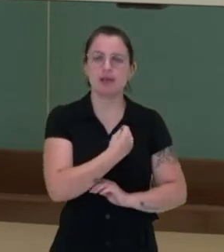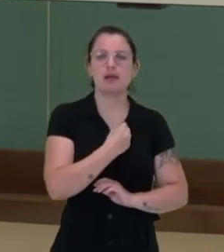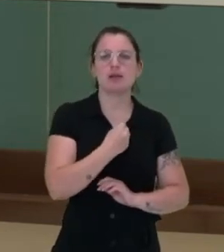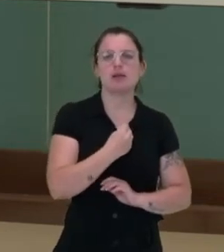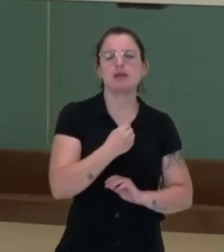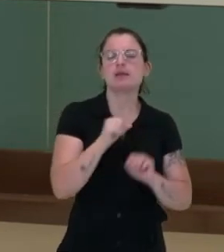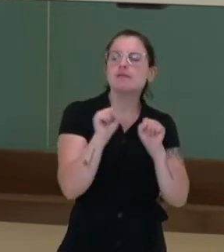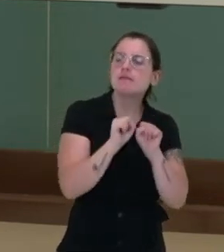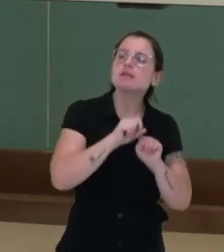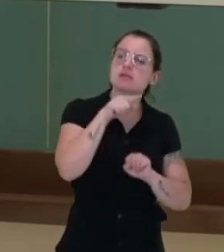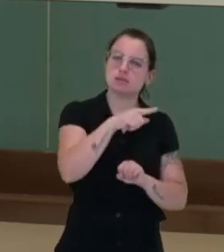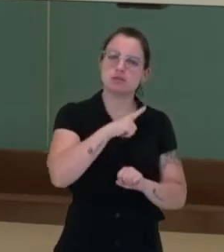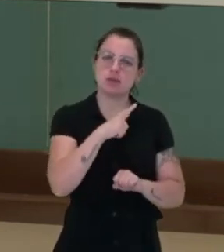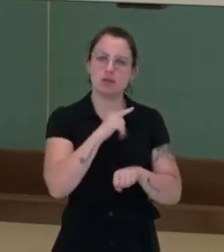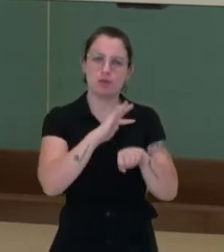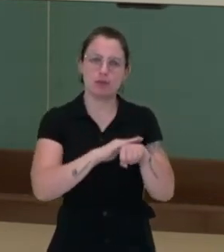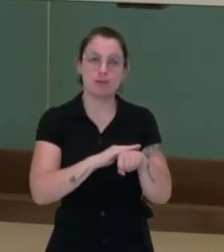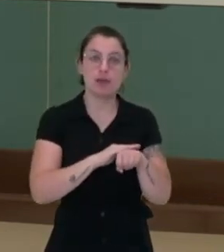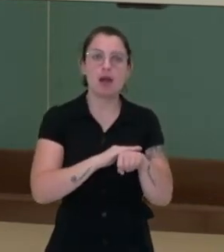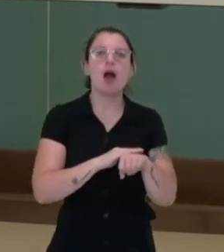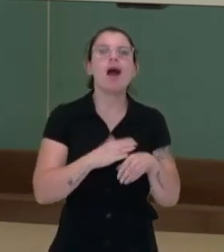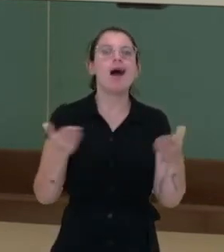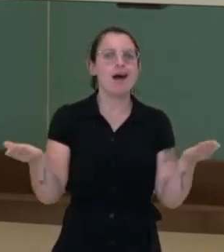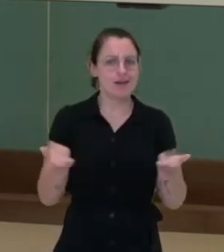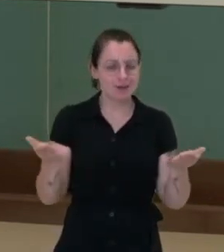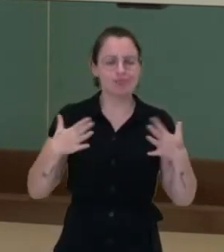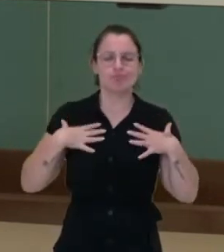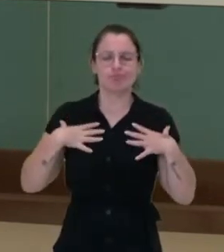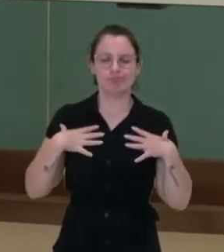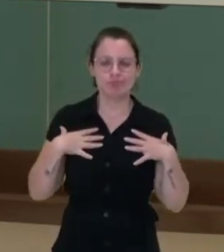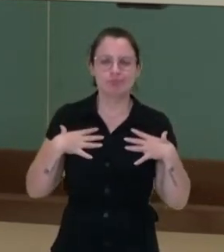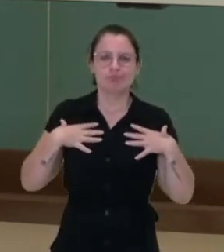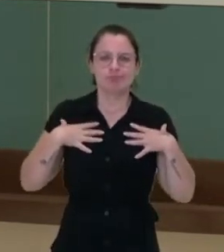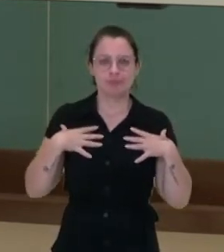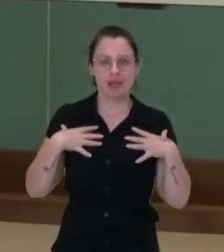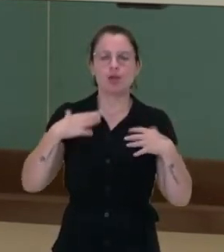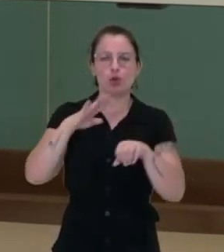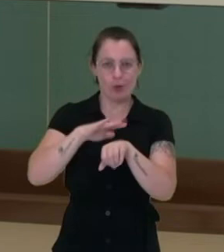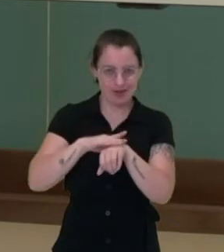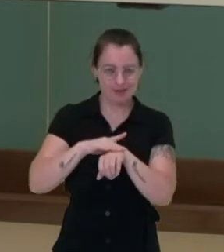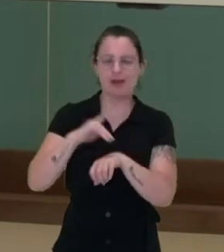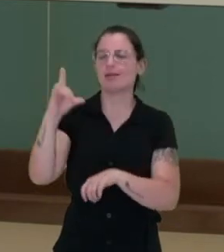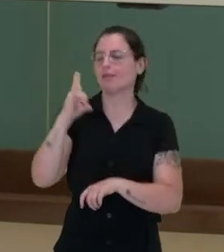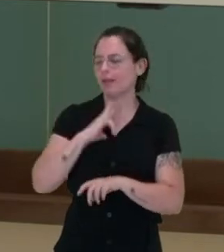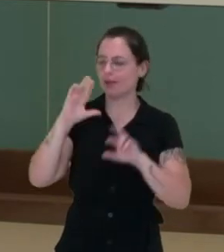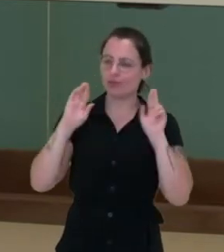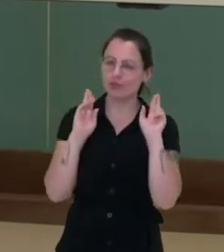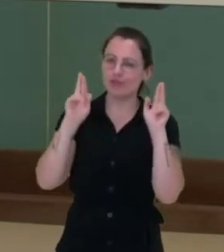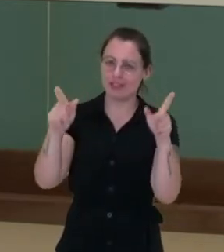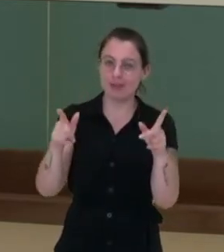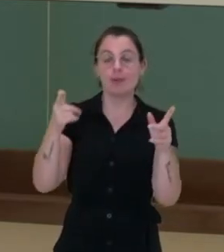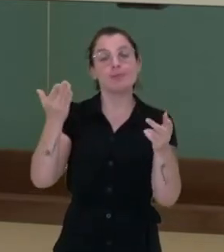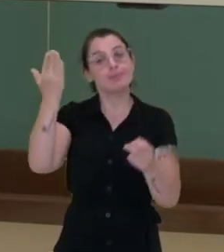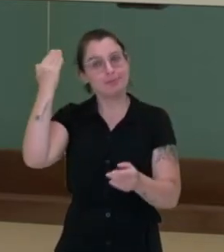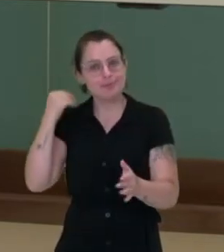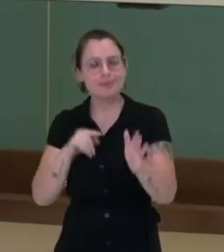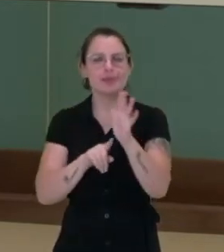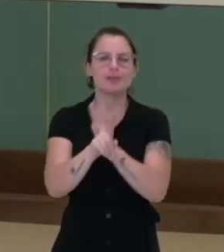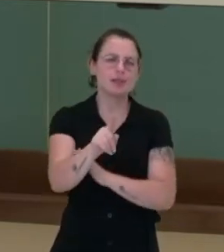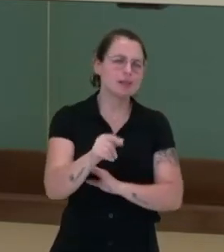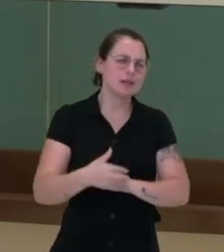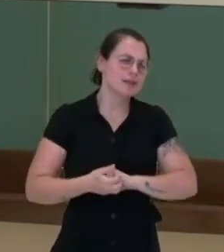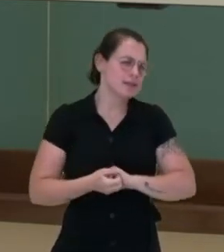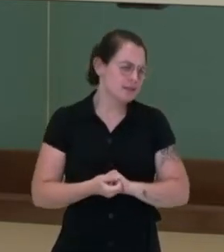doente. Já no caso das doenças do sistema respiratório, é um pouquinho diferente. Por isso que eu perguntei lá no início, será